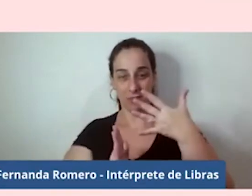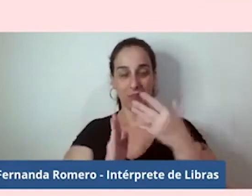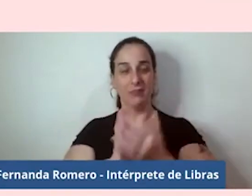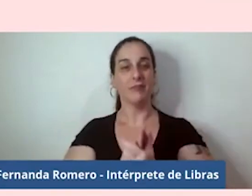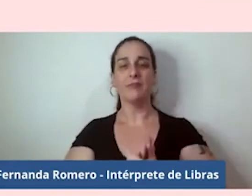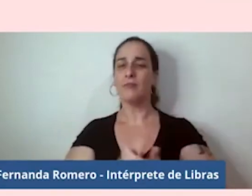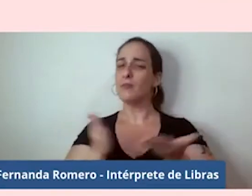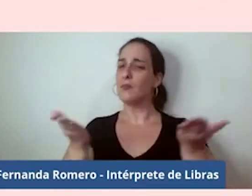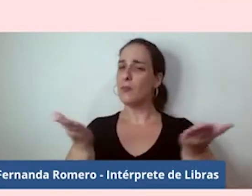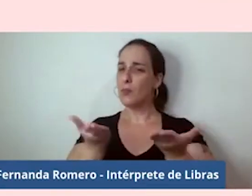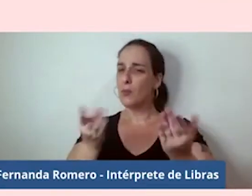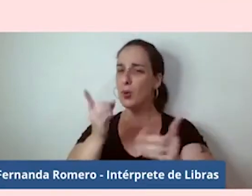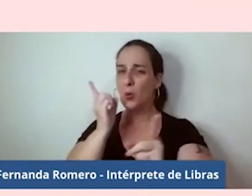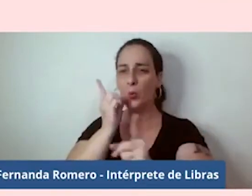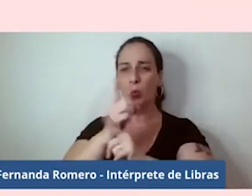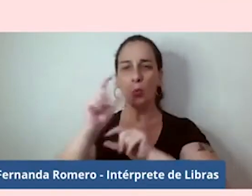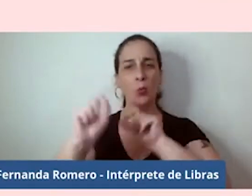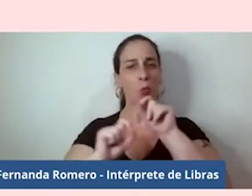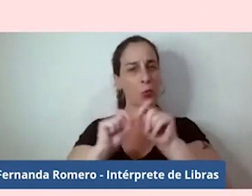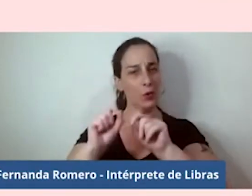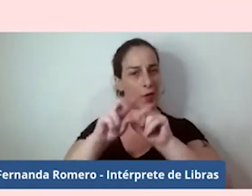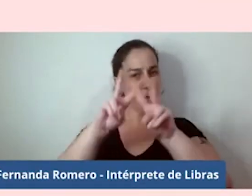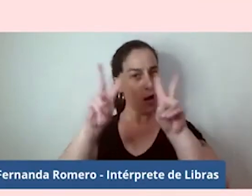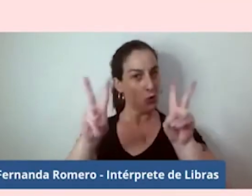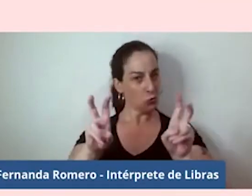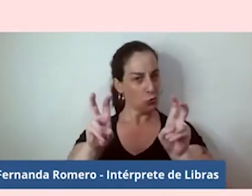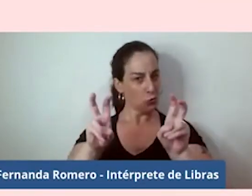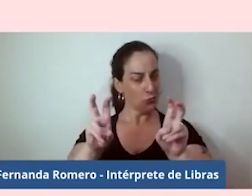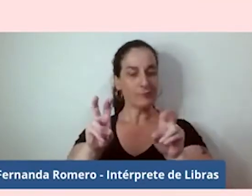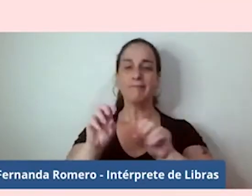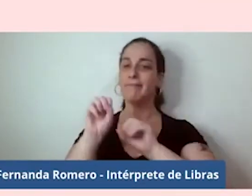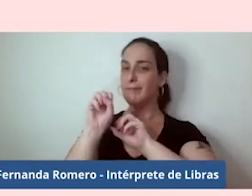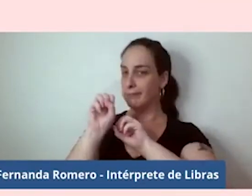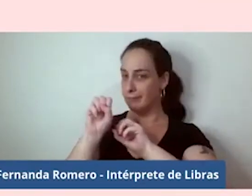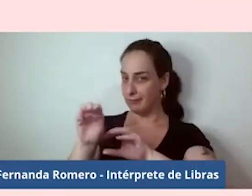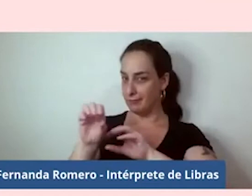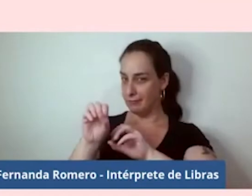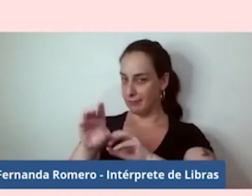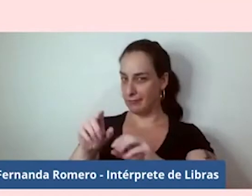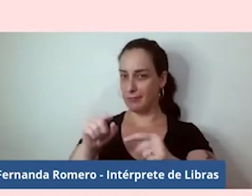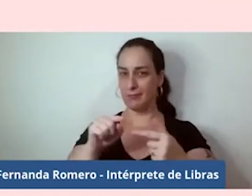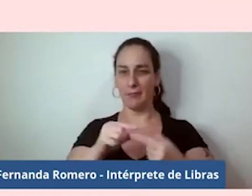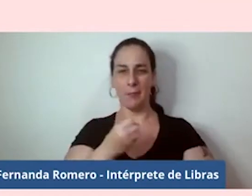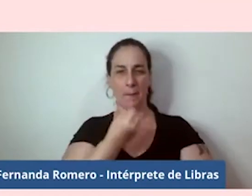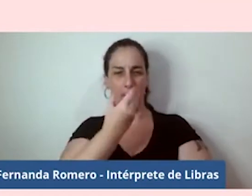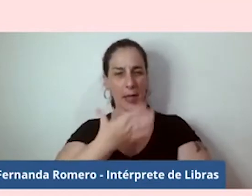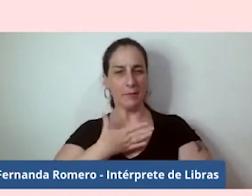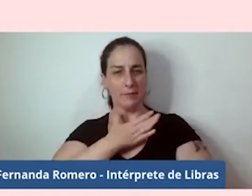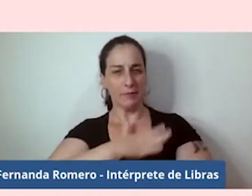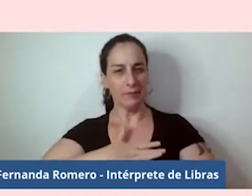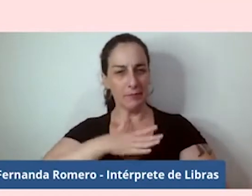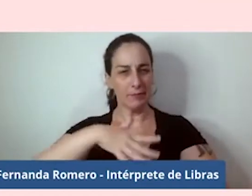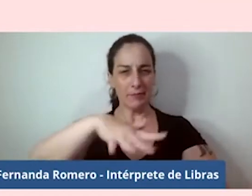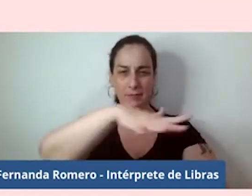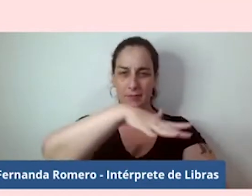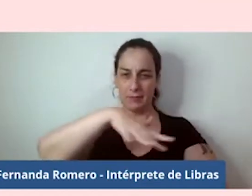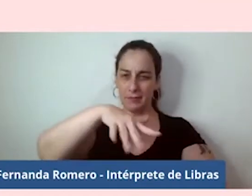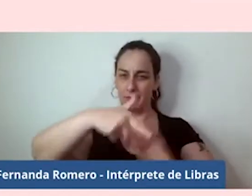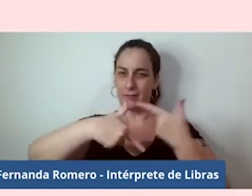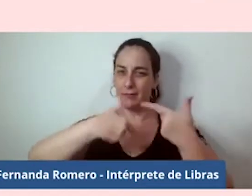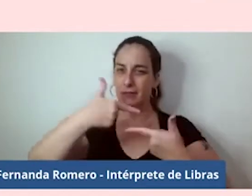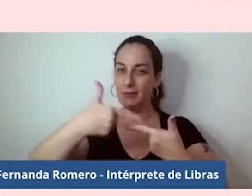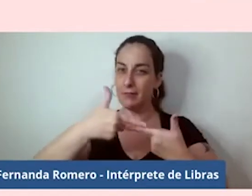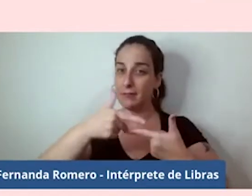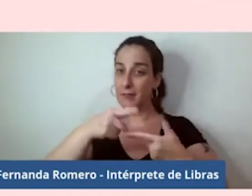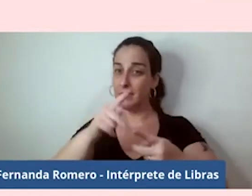encontro, nós vamos tratar de temas que permeiam educação, bem-estar, mercado de trabalho,